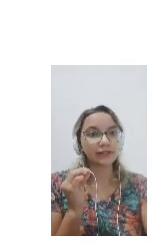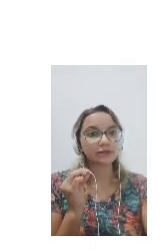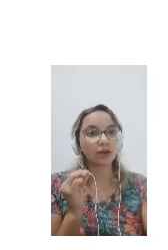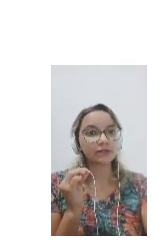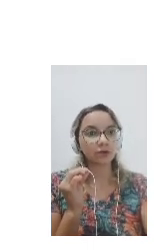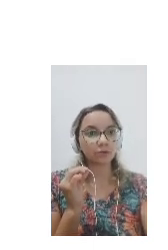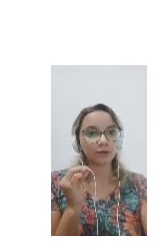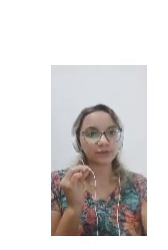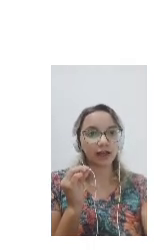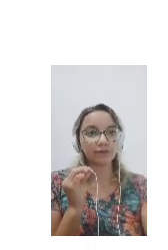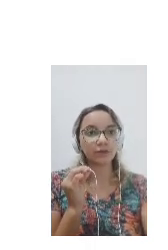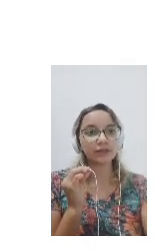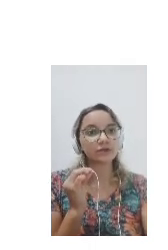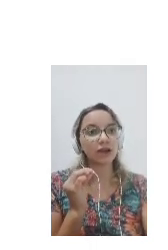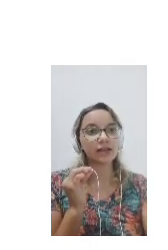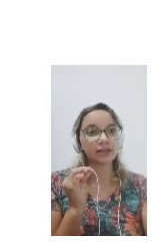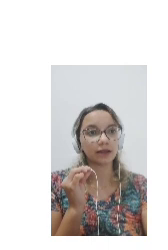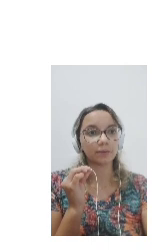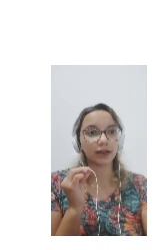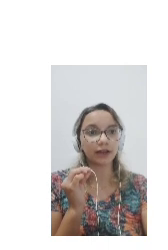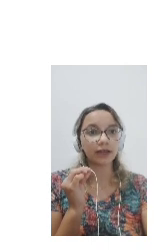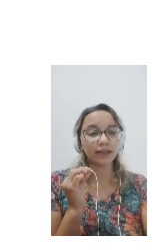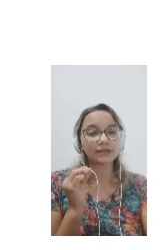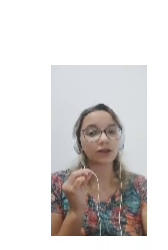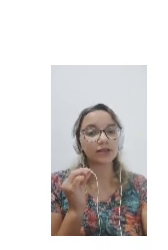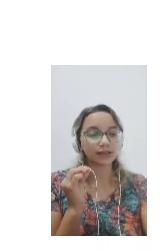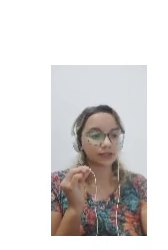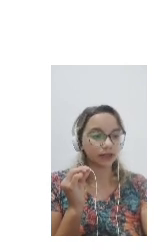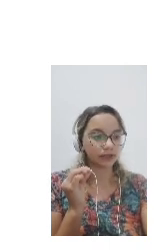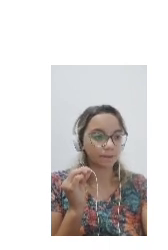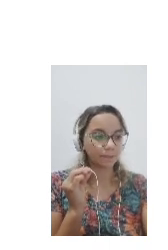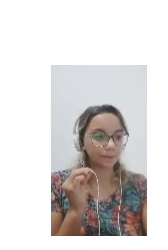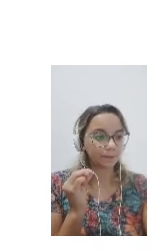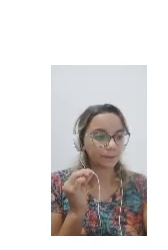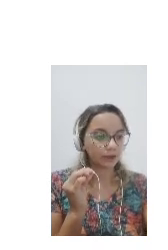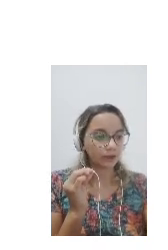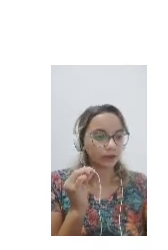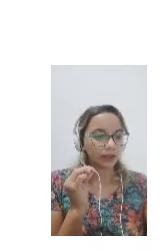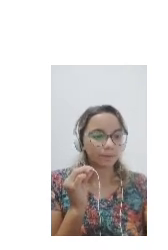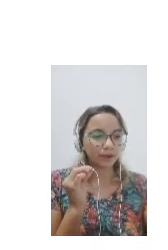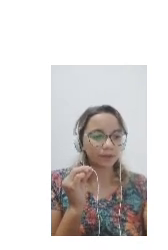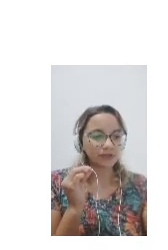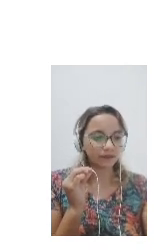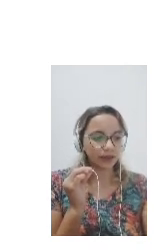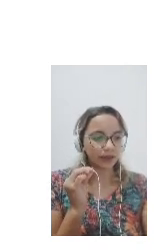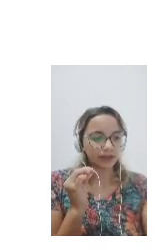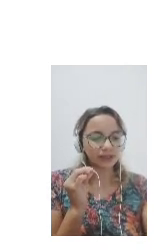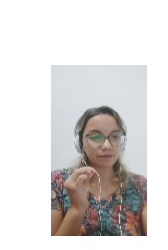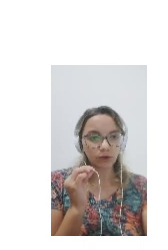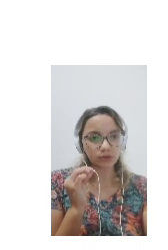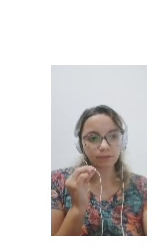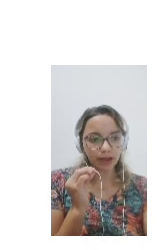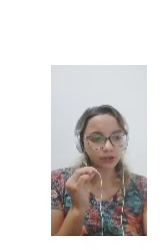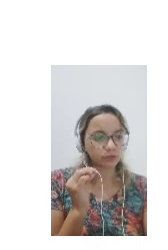Salvador, Escola São Domingos Sávio, Escola Ercília Moreira e Escola Sente Helena. E podemos ver